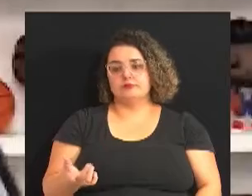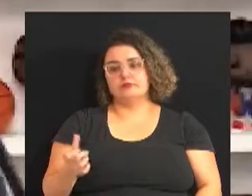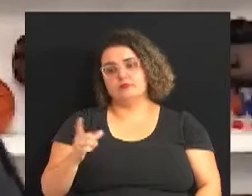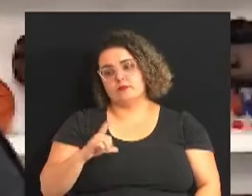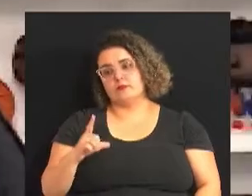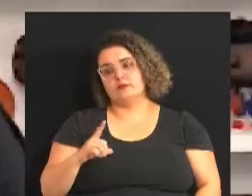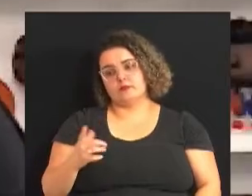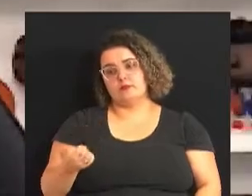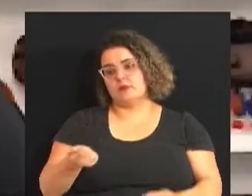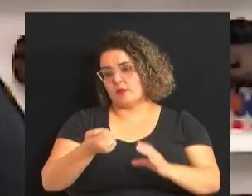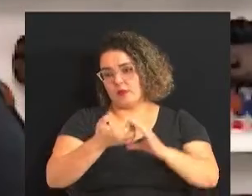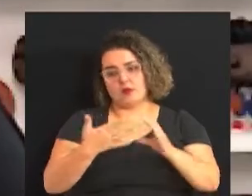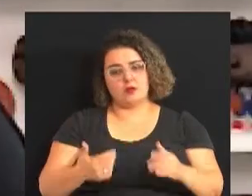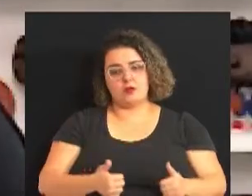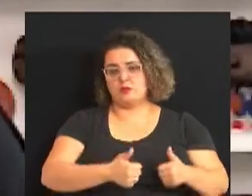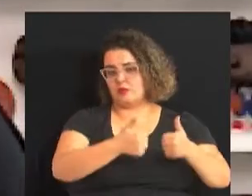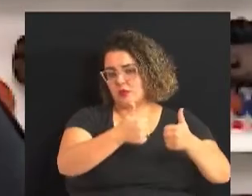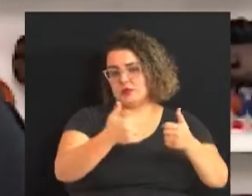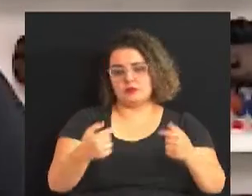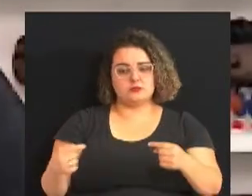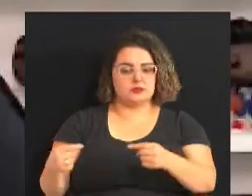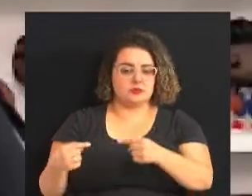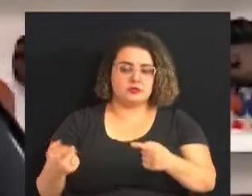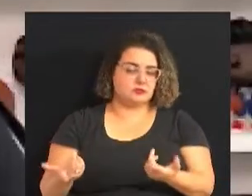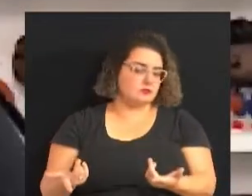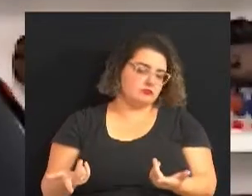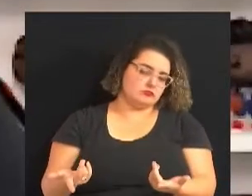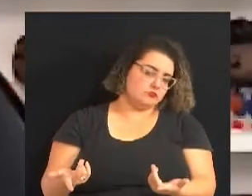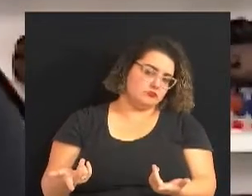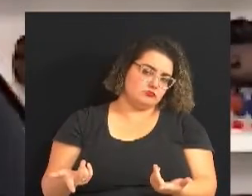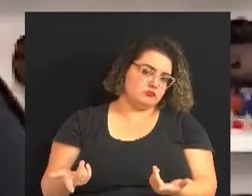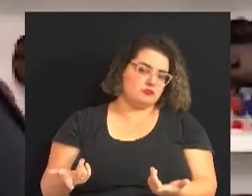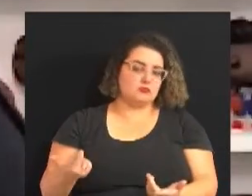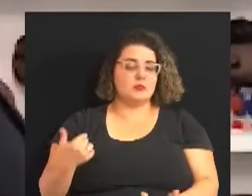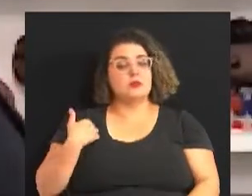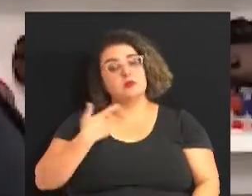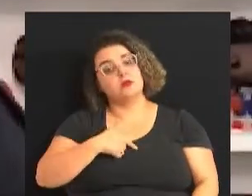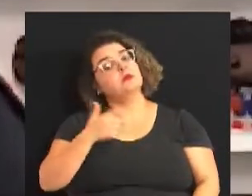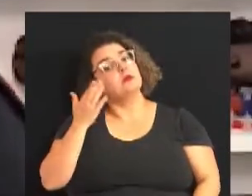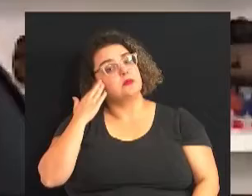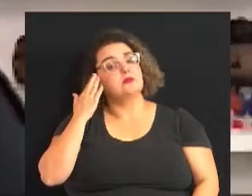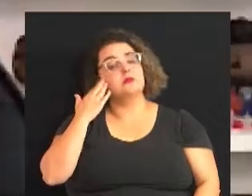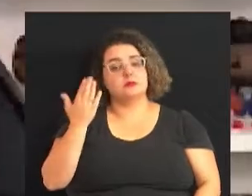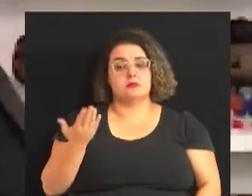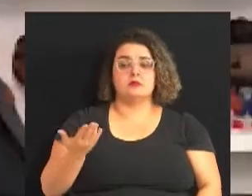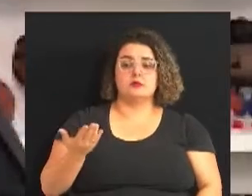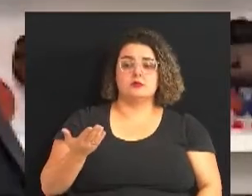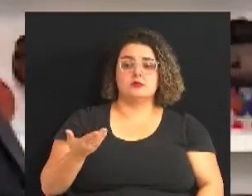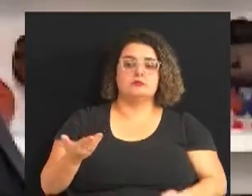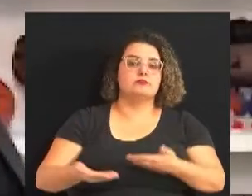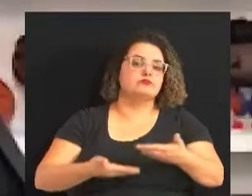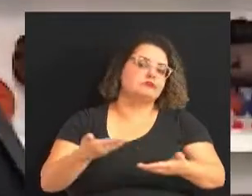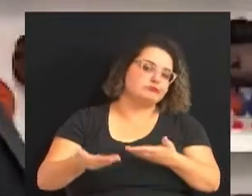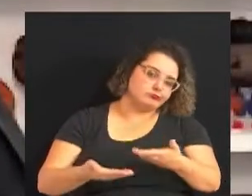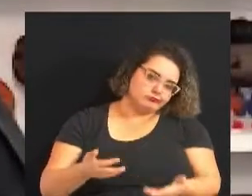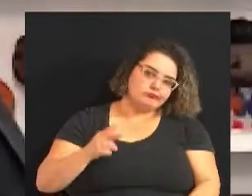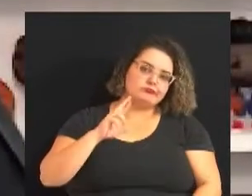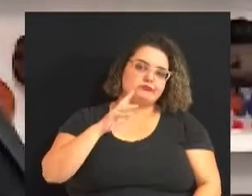suas características positivas e negativas. E aí a gente sabe que a manutenção ela depende muito de